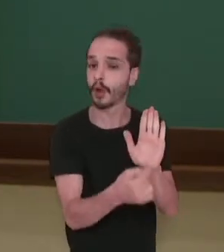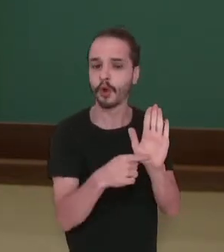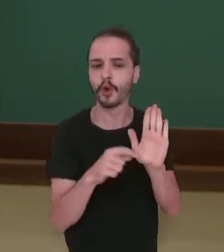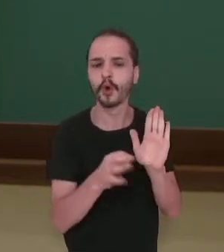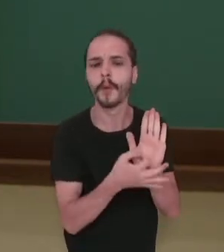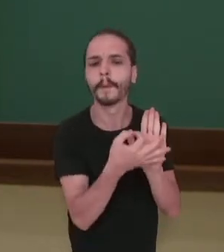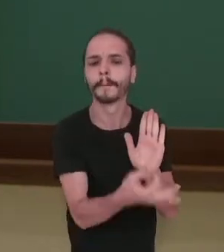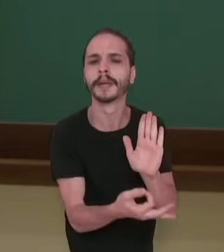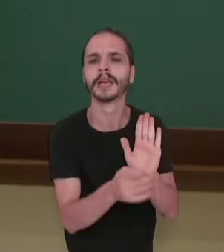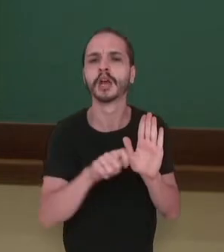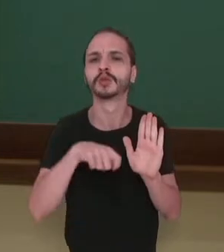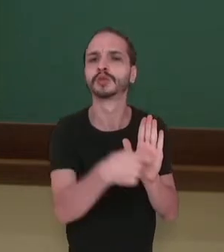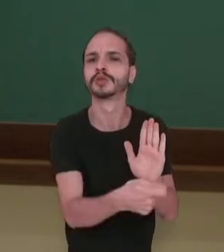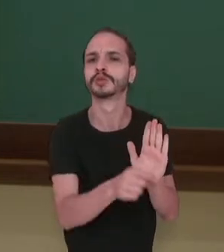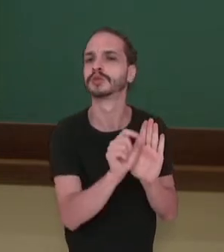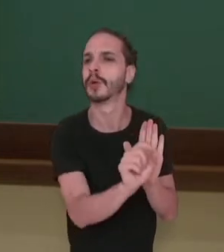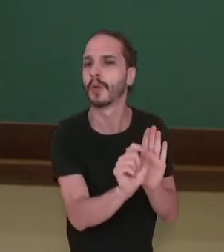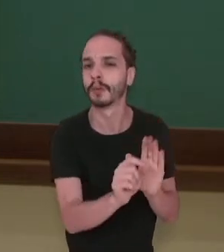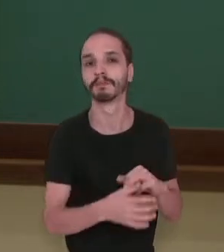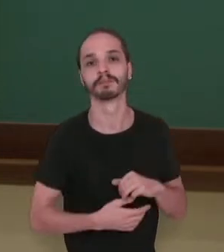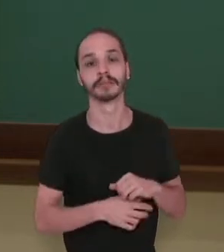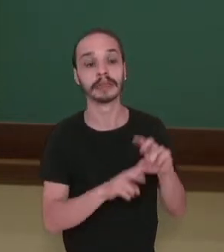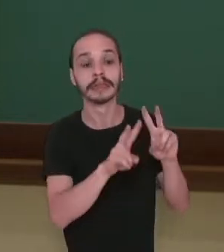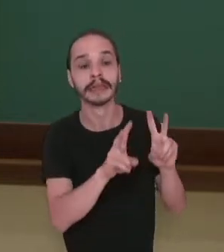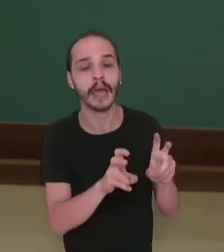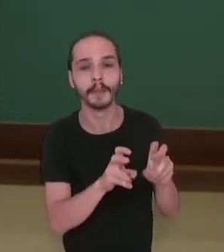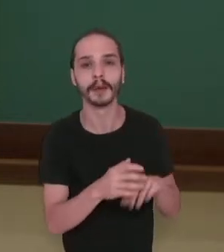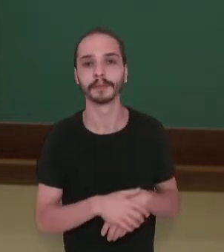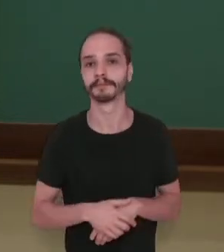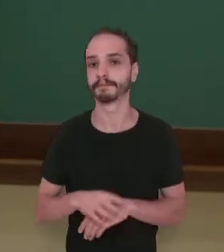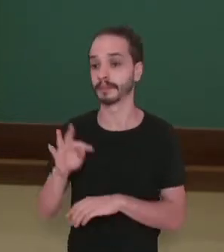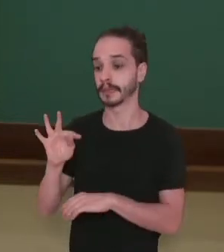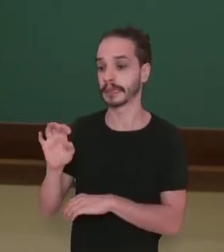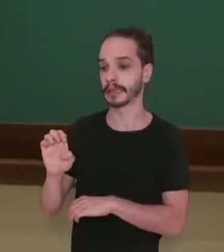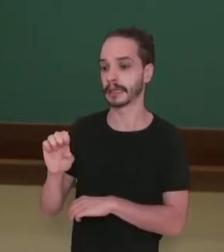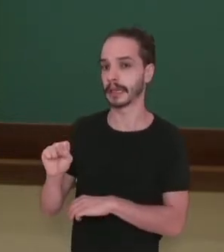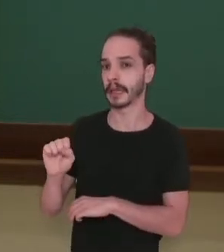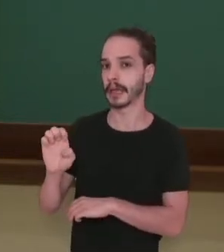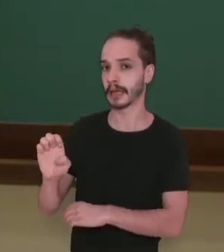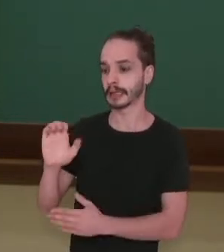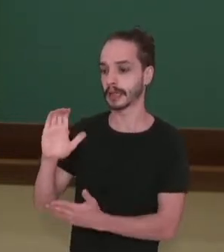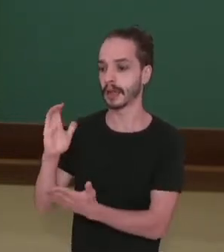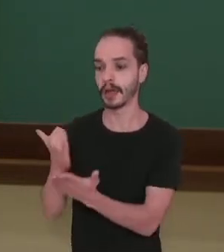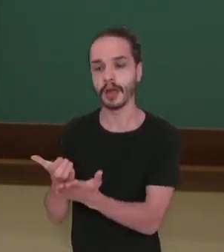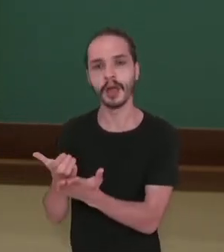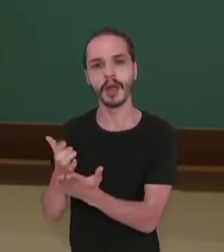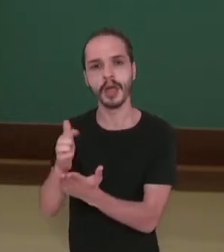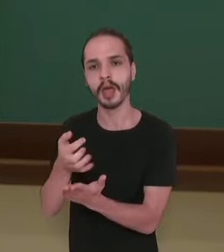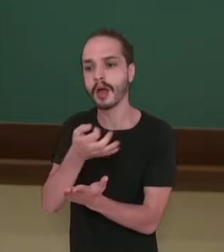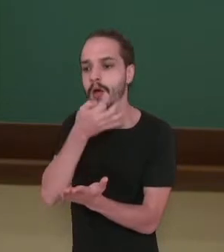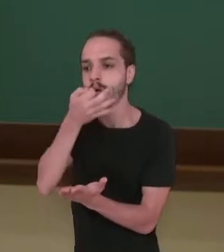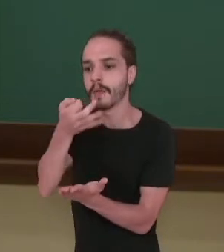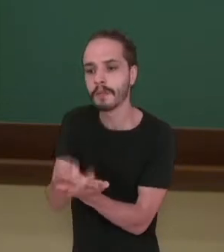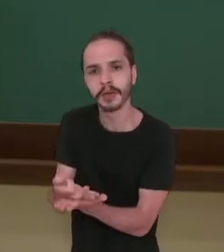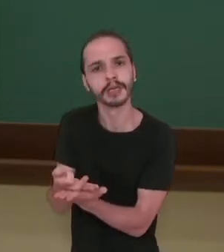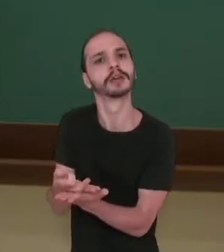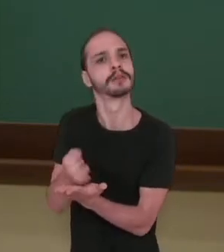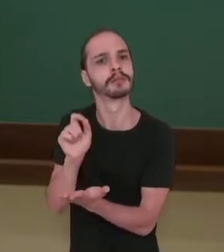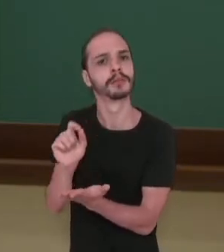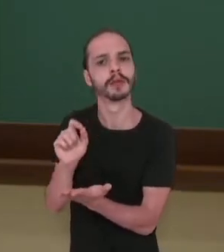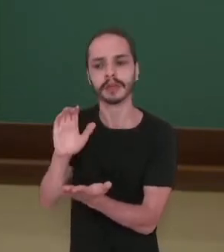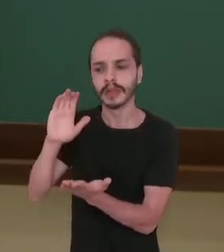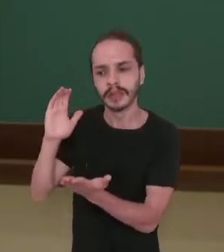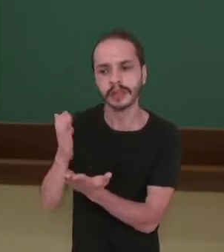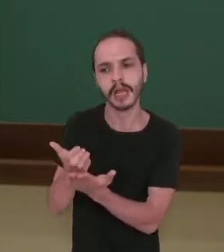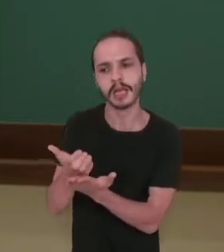quê? Então, qual seria o tema? E tese? Tese seria a opinião em si. Qual é a tese